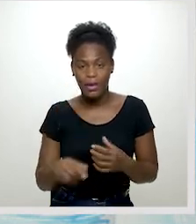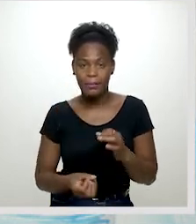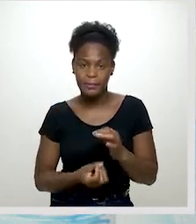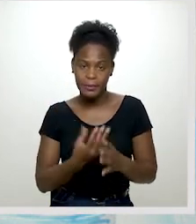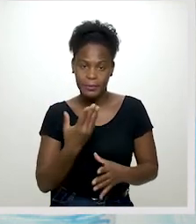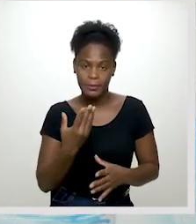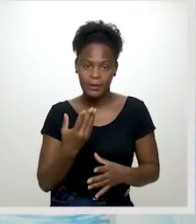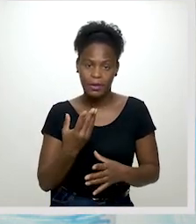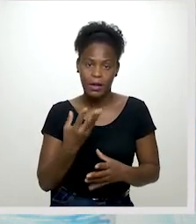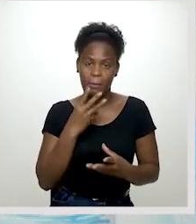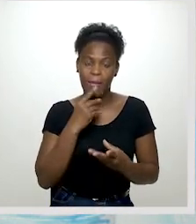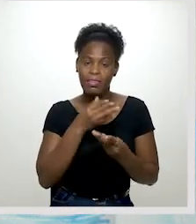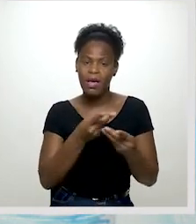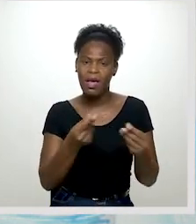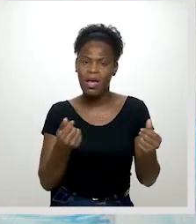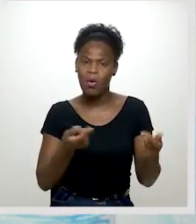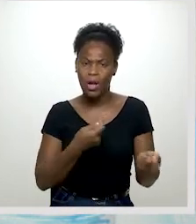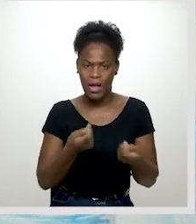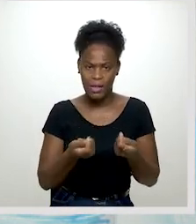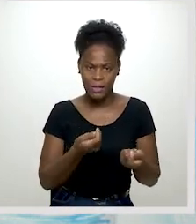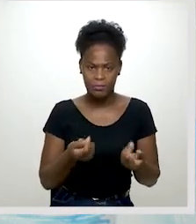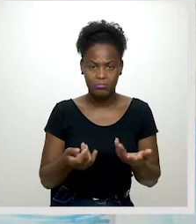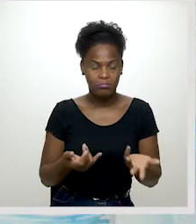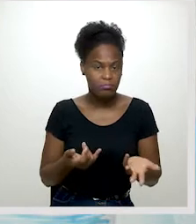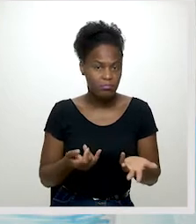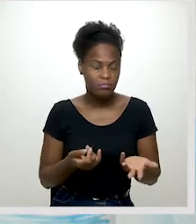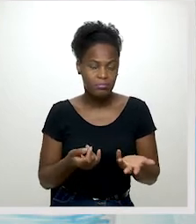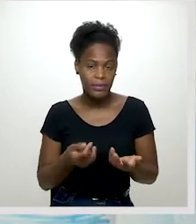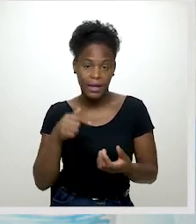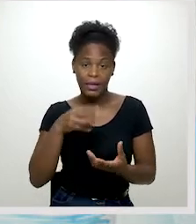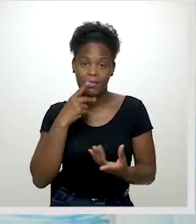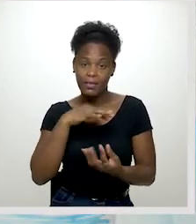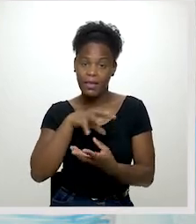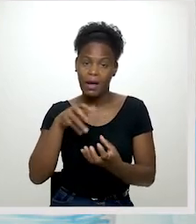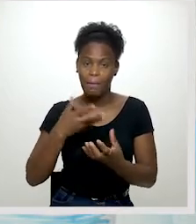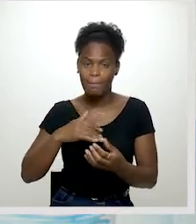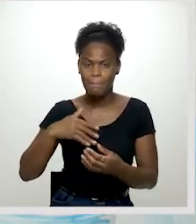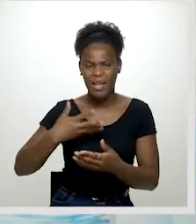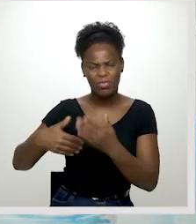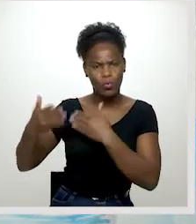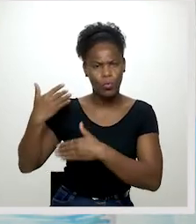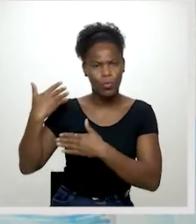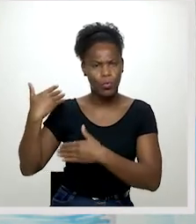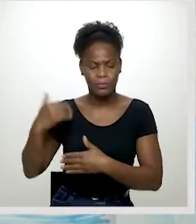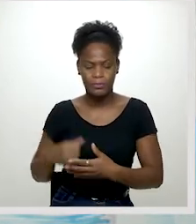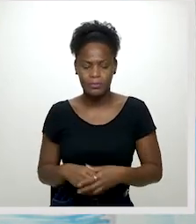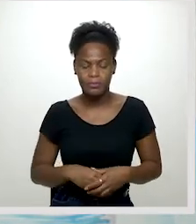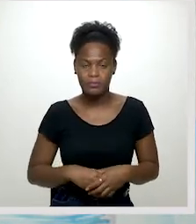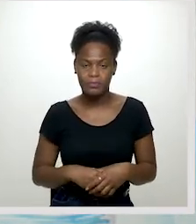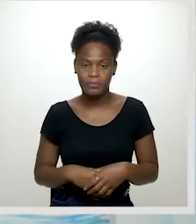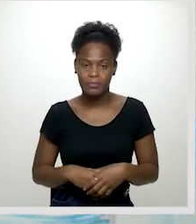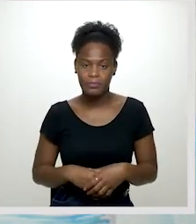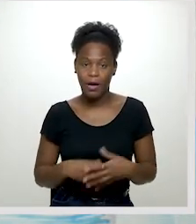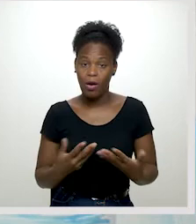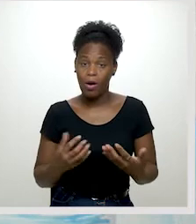matéria orgânica na Terra primitiva. Tendo em consideração todos esses